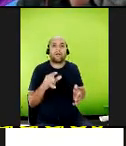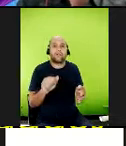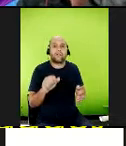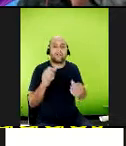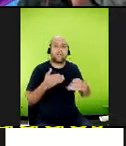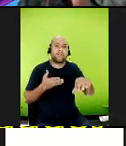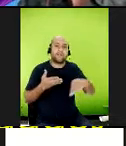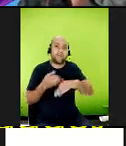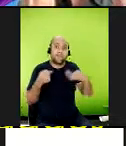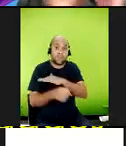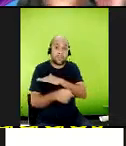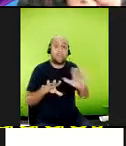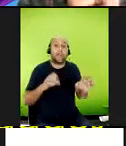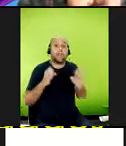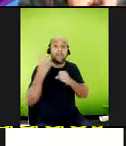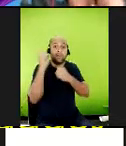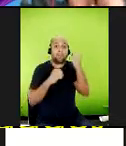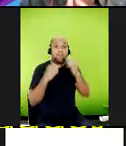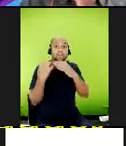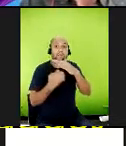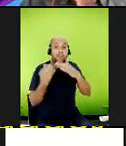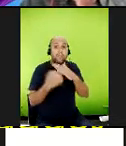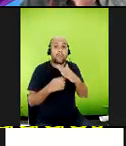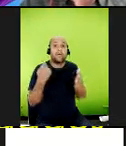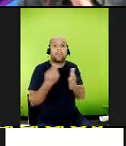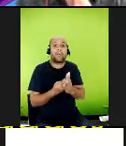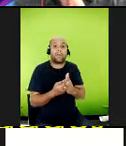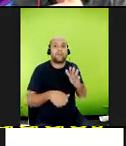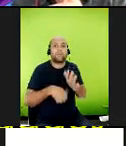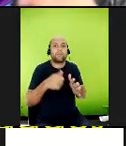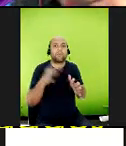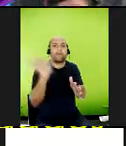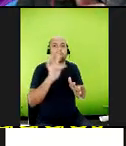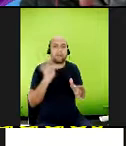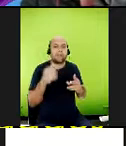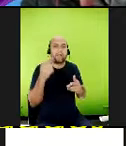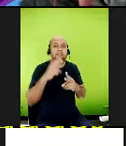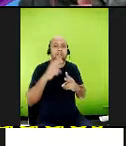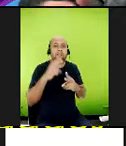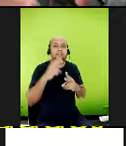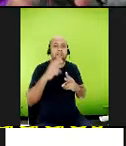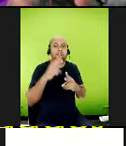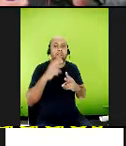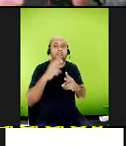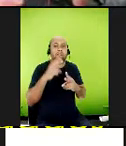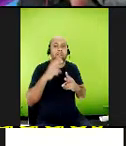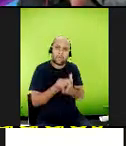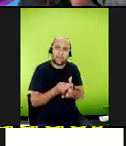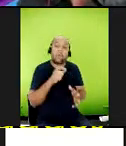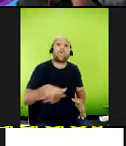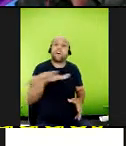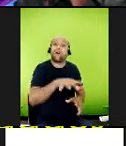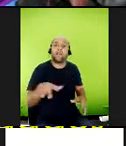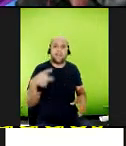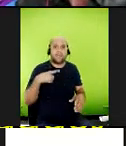nossa empresa aqui ela paga junto com você sua primeira Universidade vai fazer curiosidade que que era você tá é isso que as